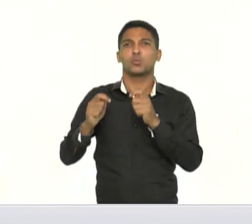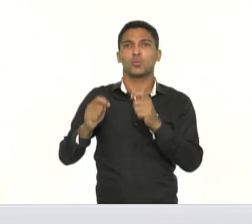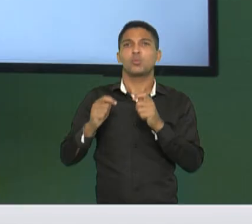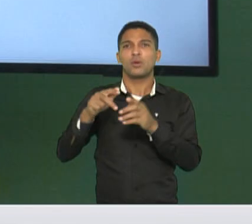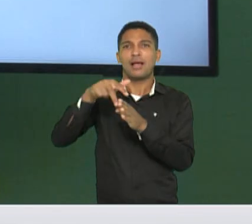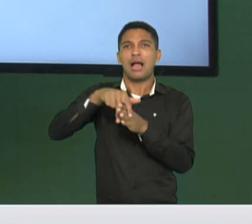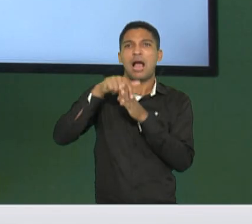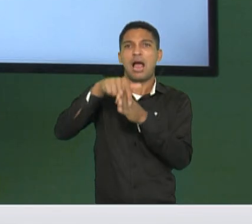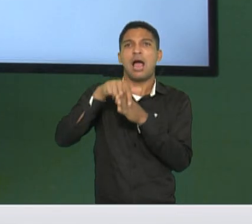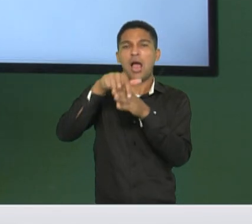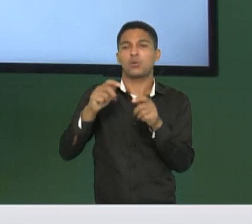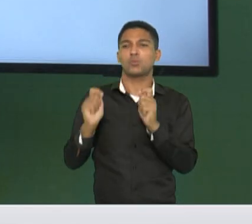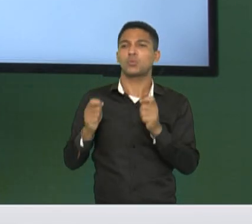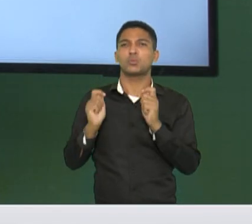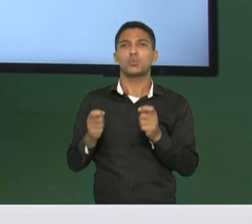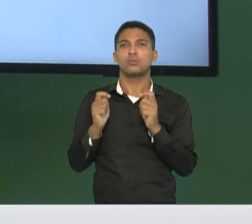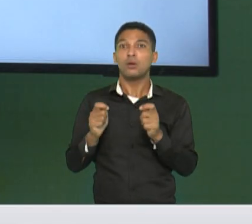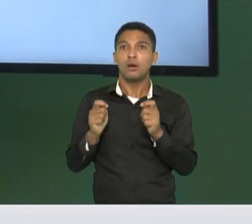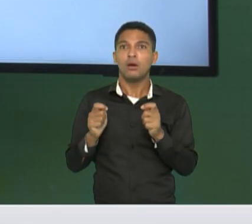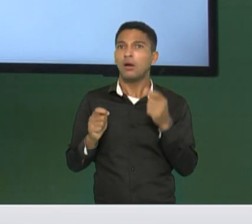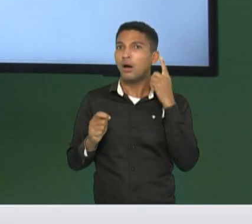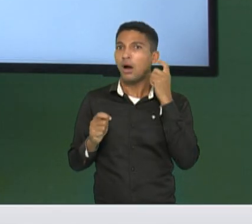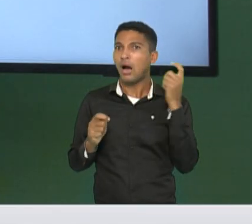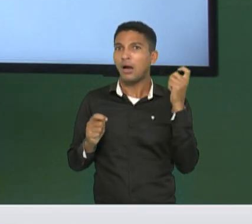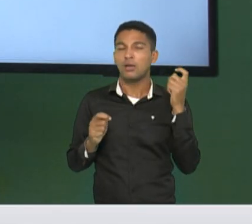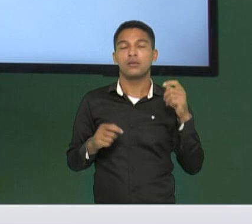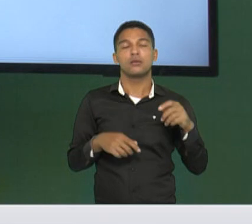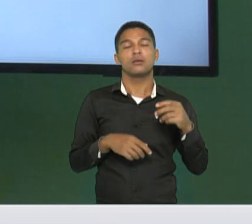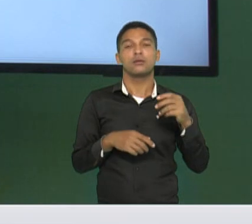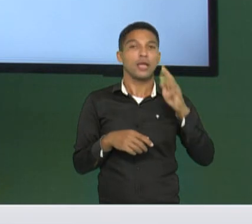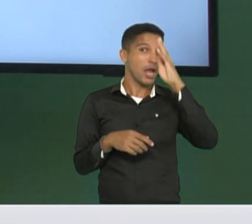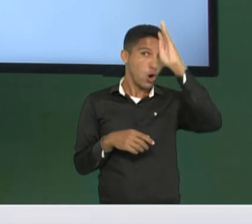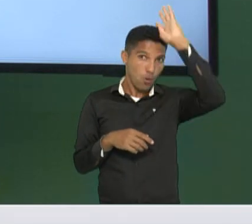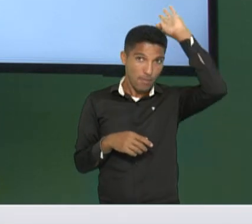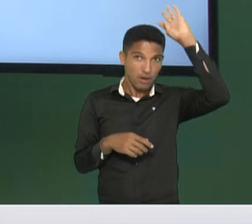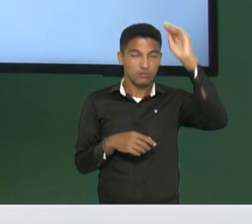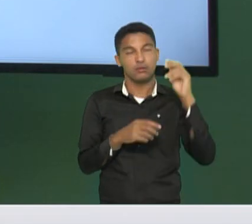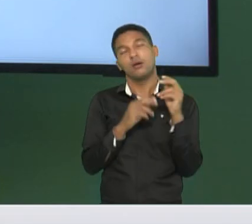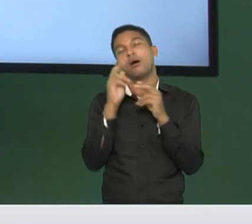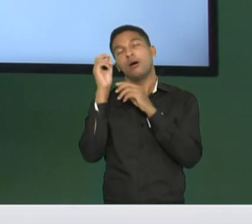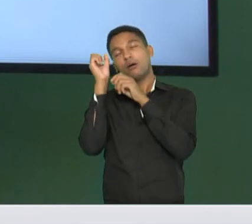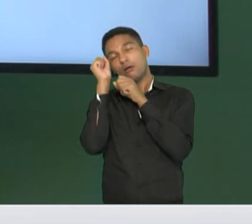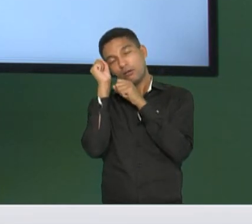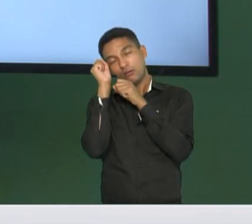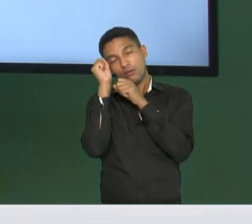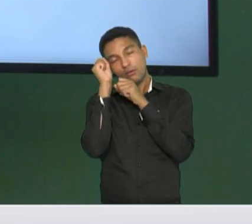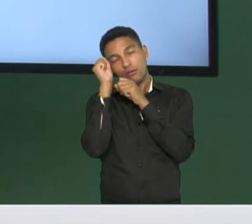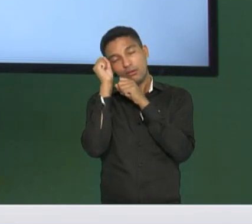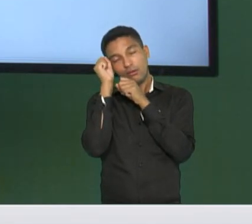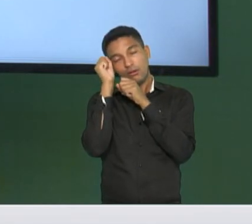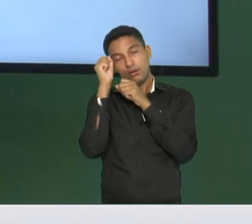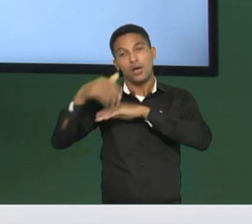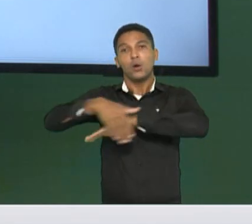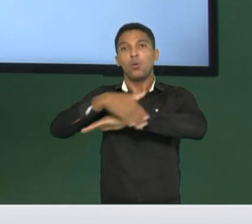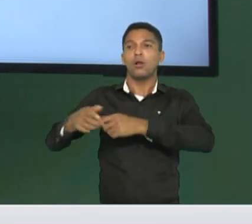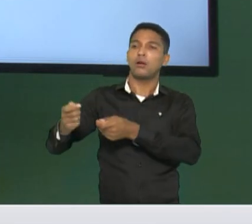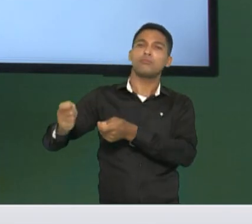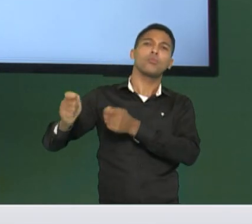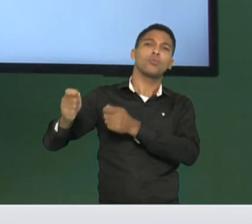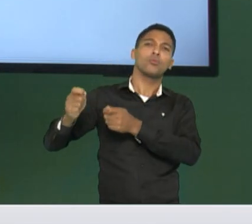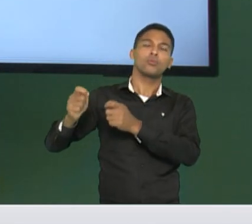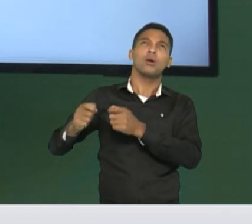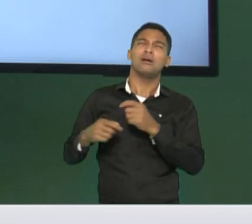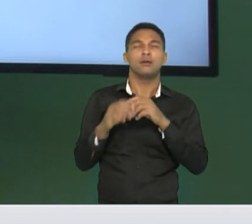romanos. Olha que interessante ter registro disso, né? Então o barulho não é uma coisa de agora não, que foram inventadas caixas amplificadoras,